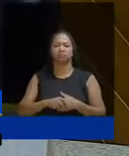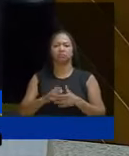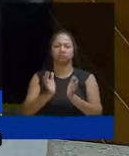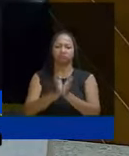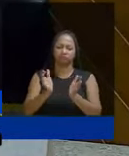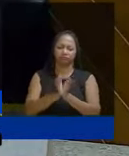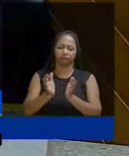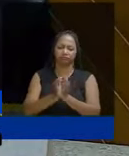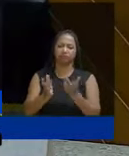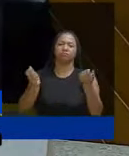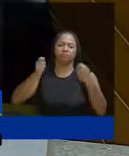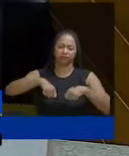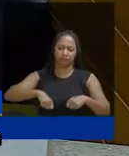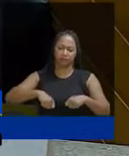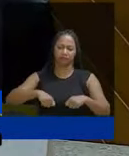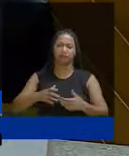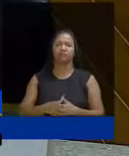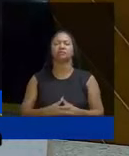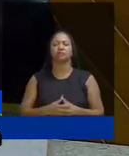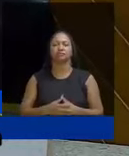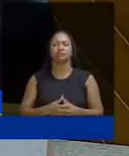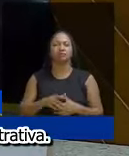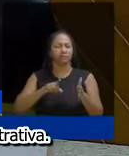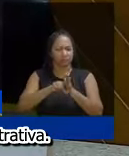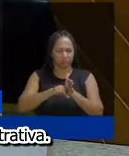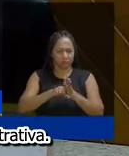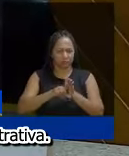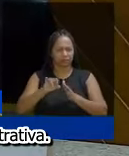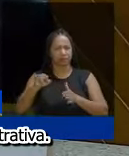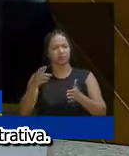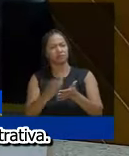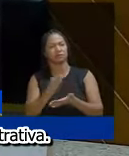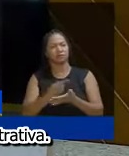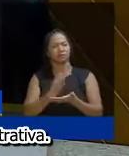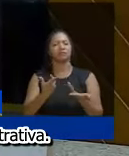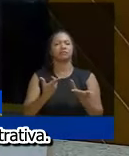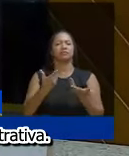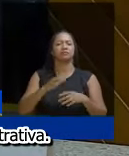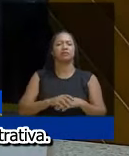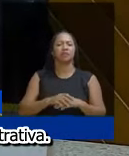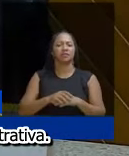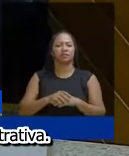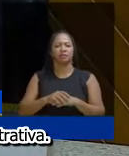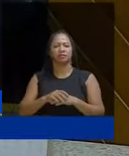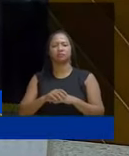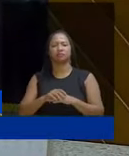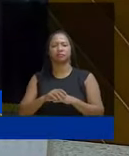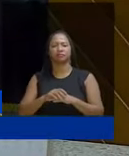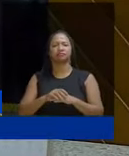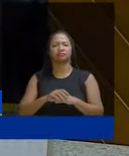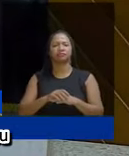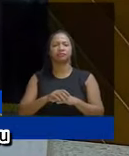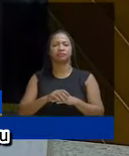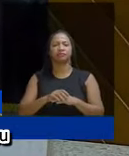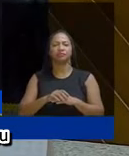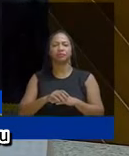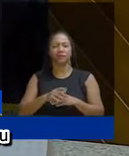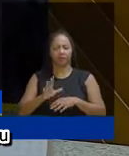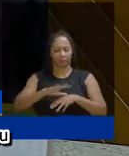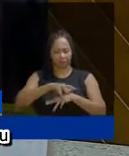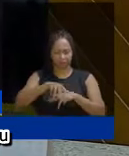órgão competente, assim como verificar se a falha decorre de ato doloso de improbidade administrativa. Não